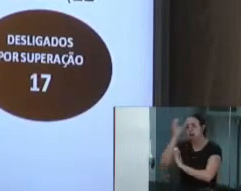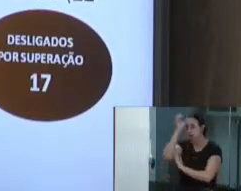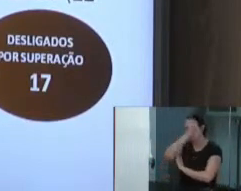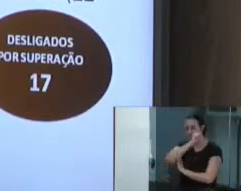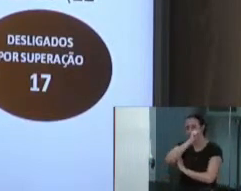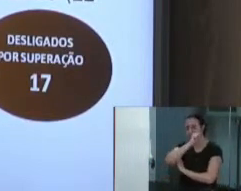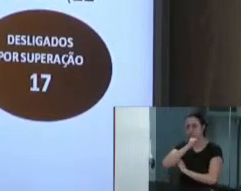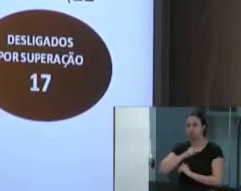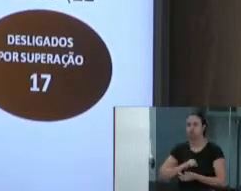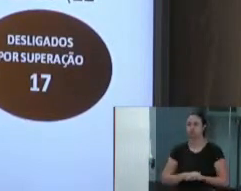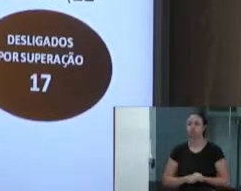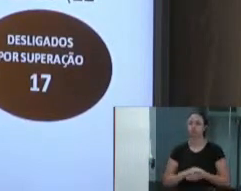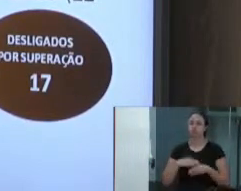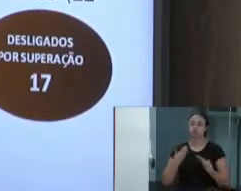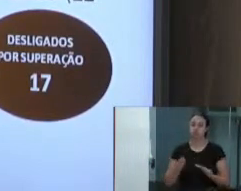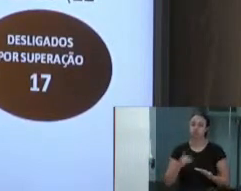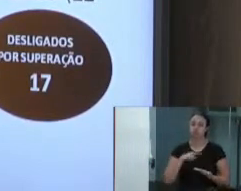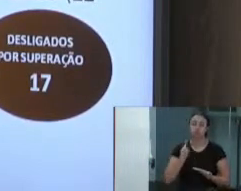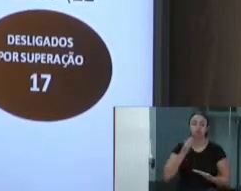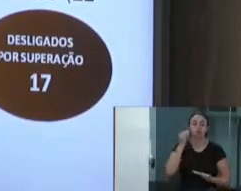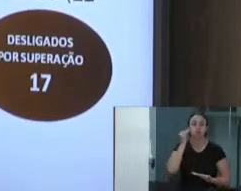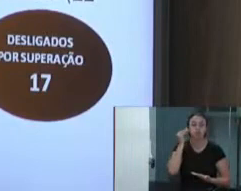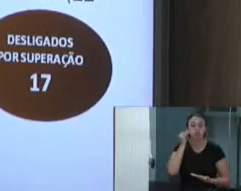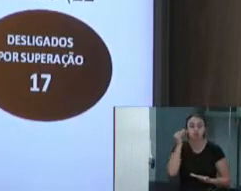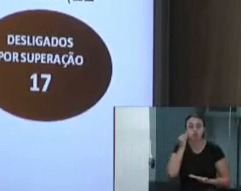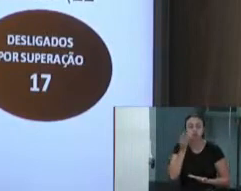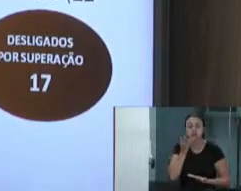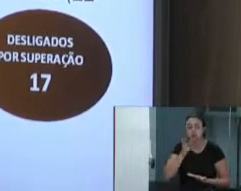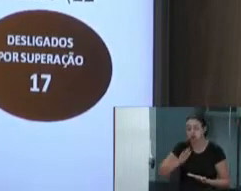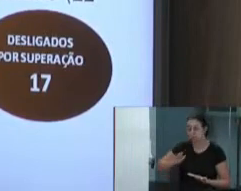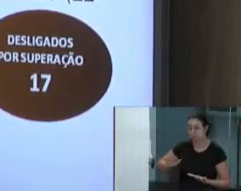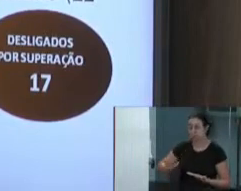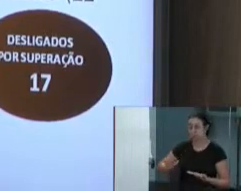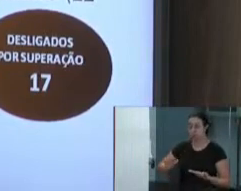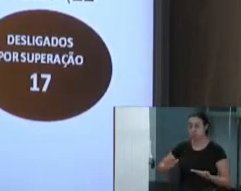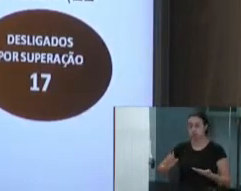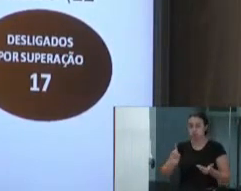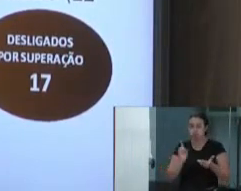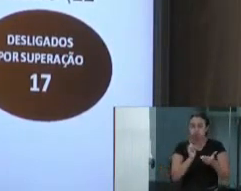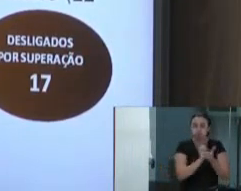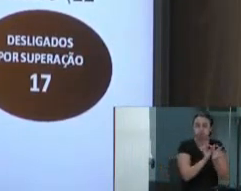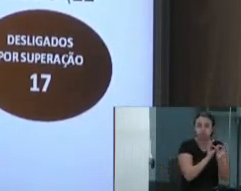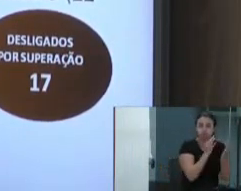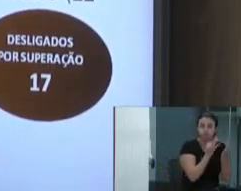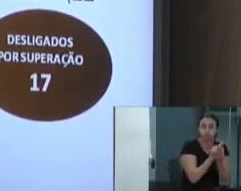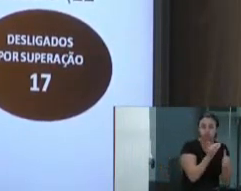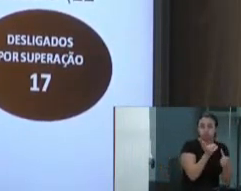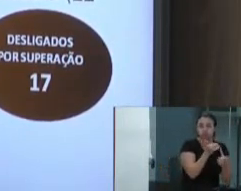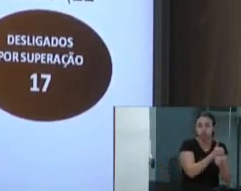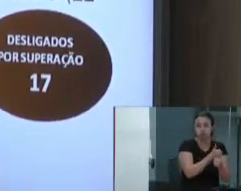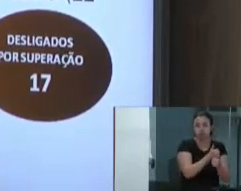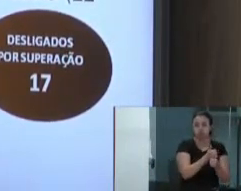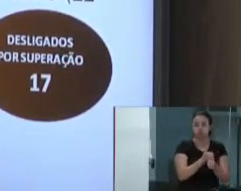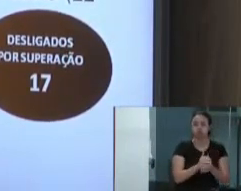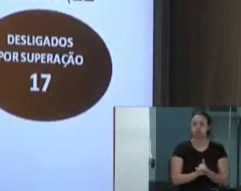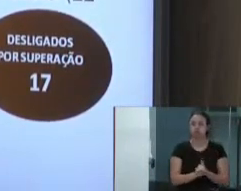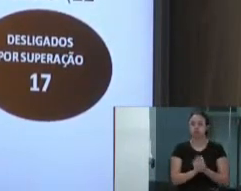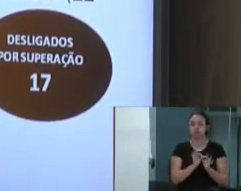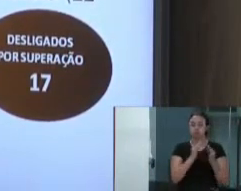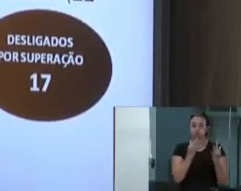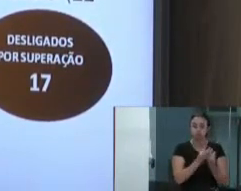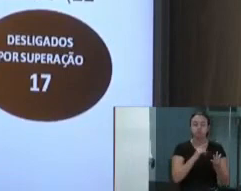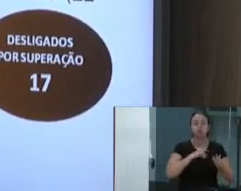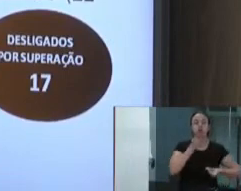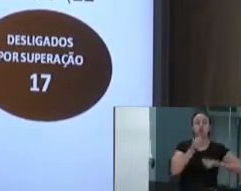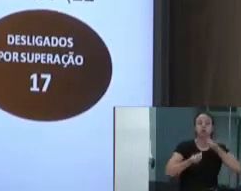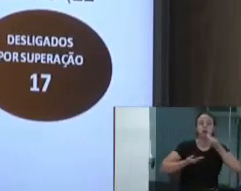Então, a gente tenta colocar os menores, né, na família acolhedora. E, normalmente, os pequenininhos têm uma rotatividade maior. Então, a família acolhedora ela tem mais